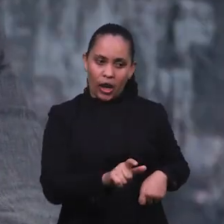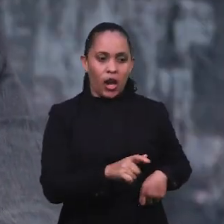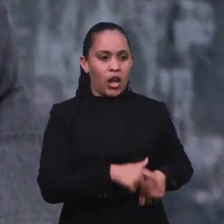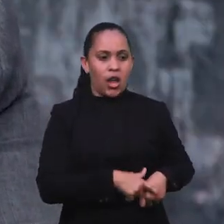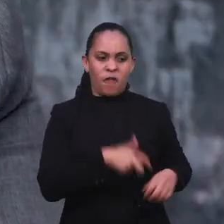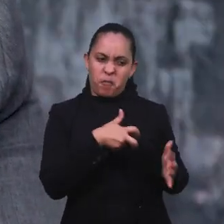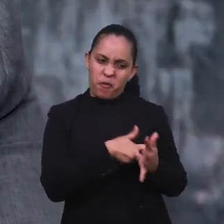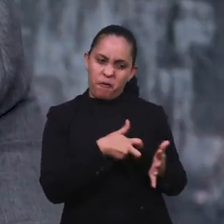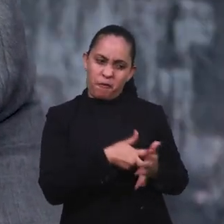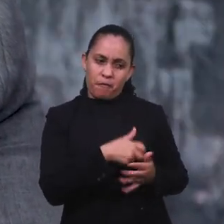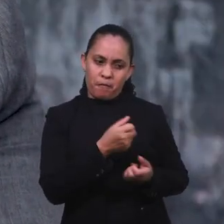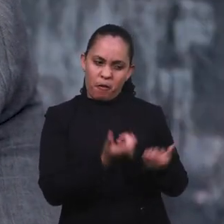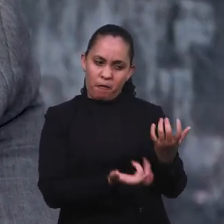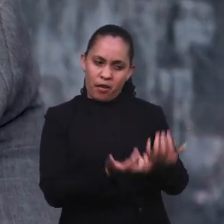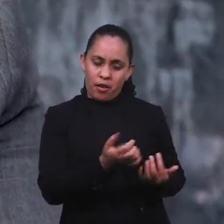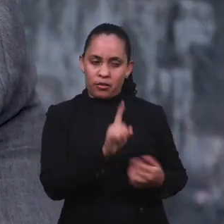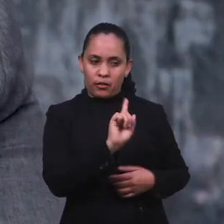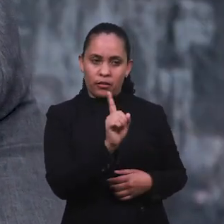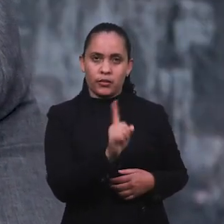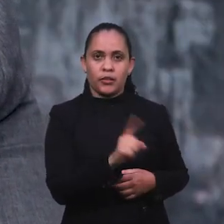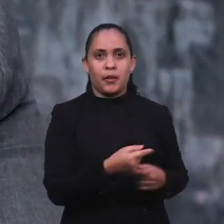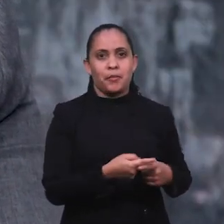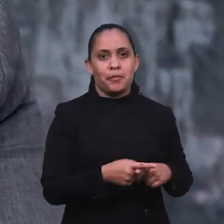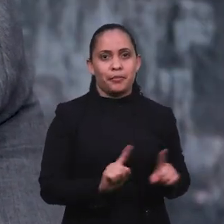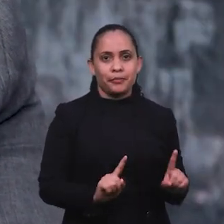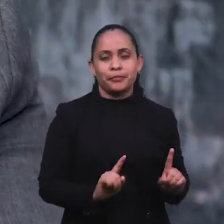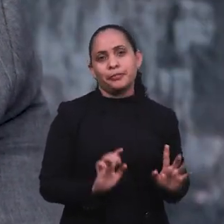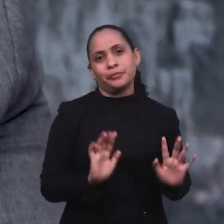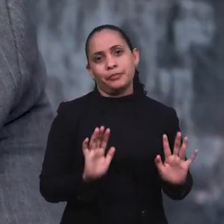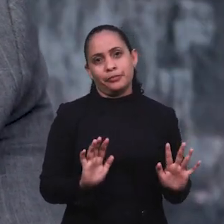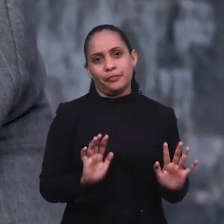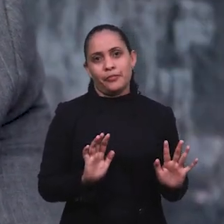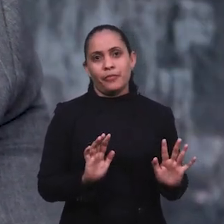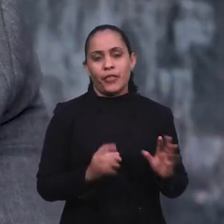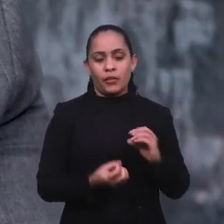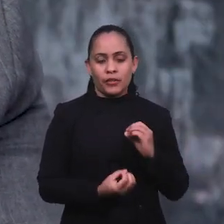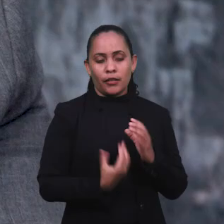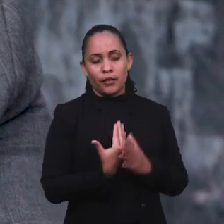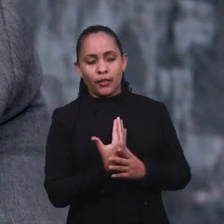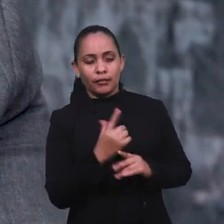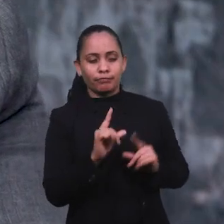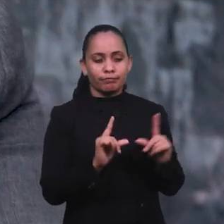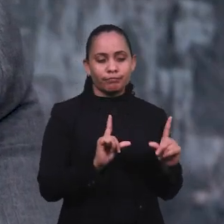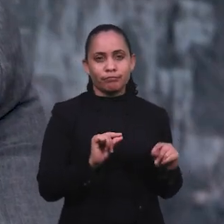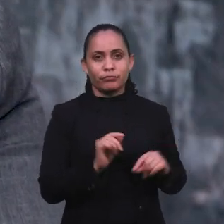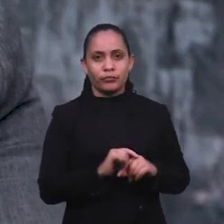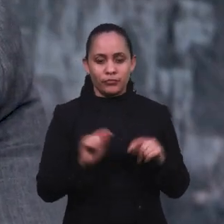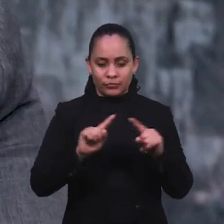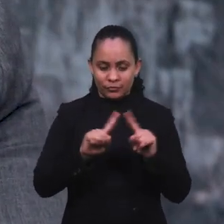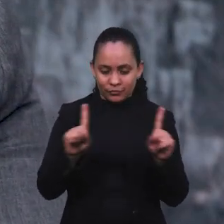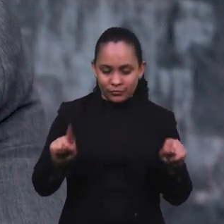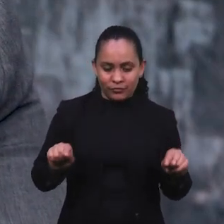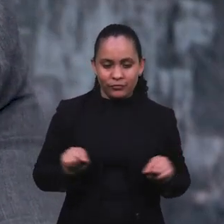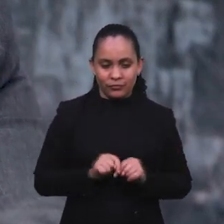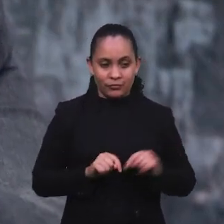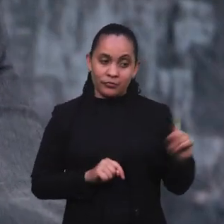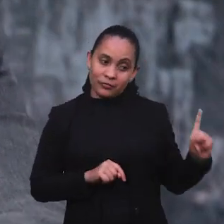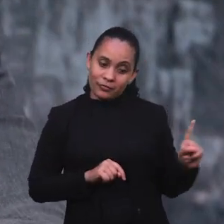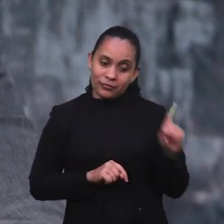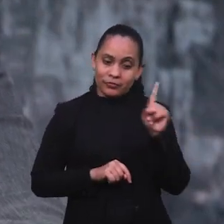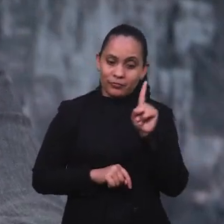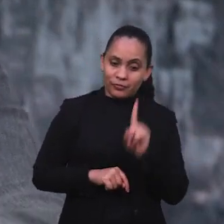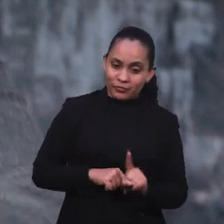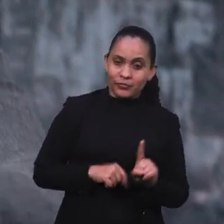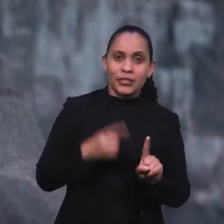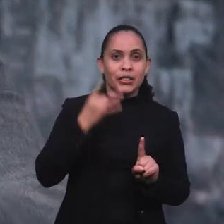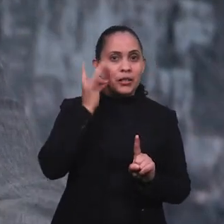para o inferno, mas também, né, não pode ir para o céu porque praticou isso. Então, cria-se essa alternativa, o purgatório, como um lugar